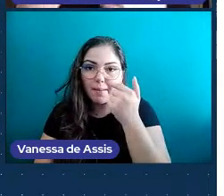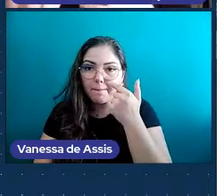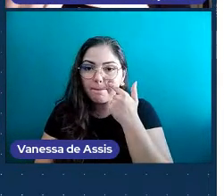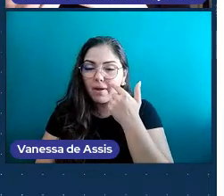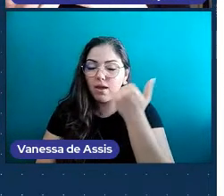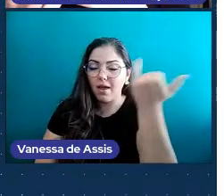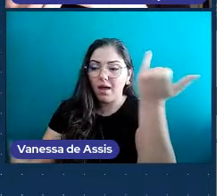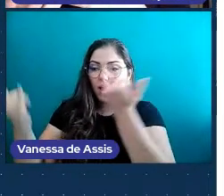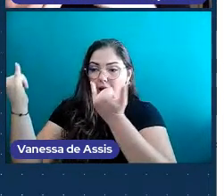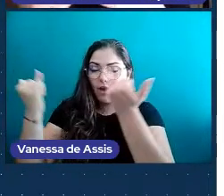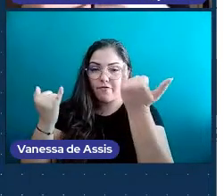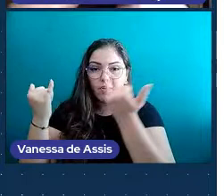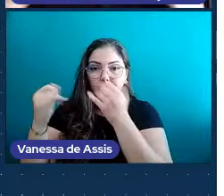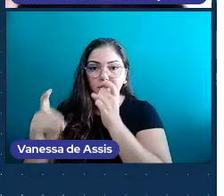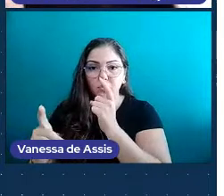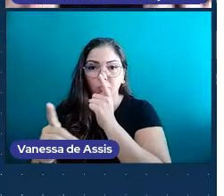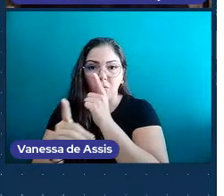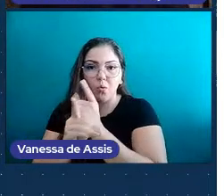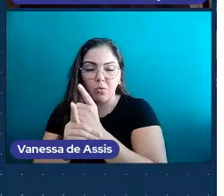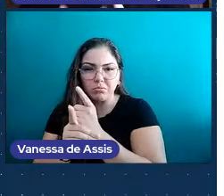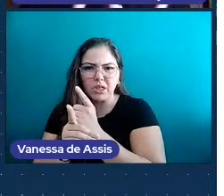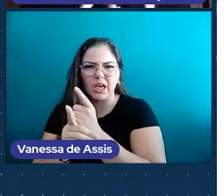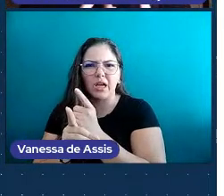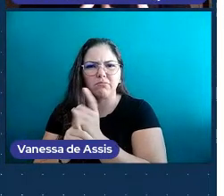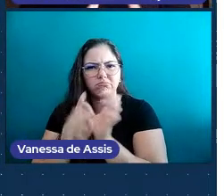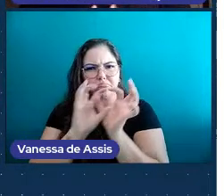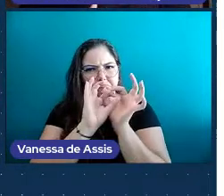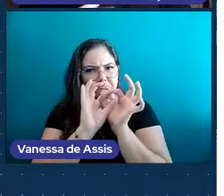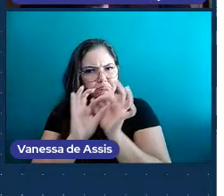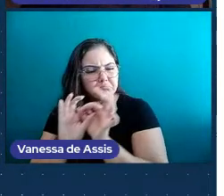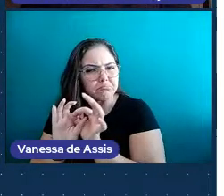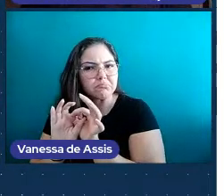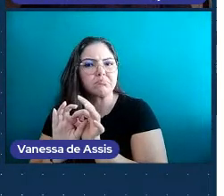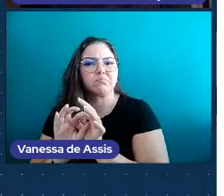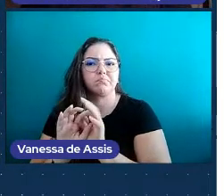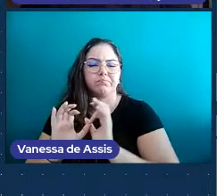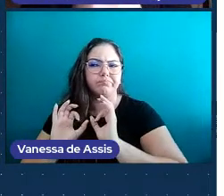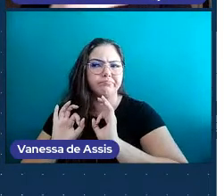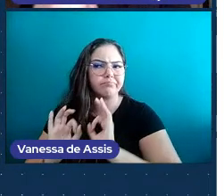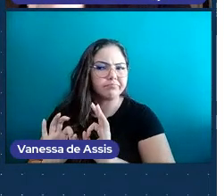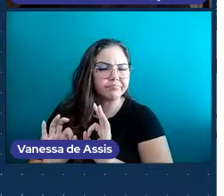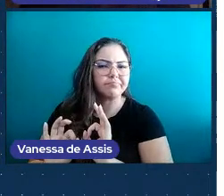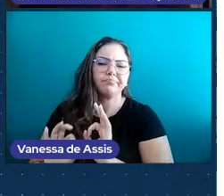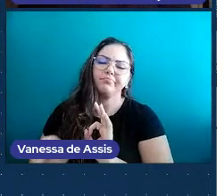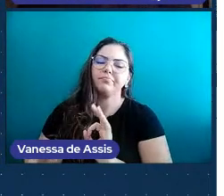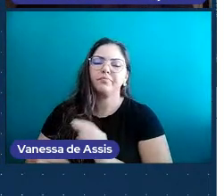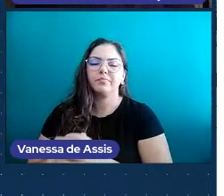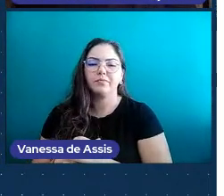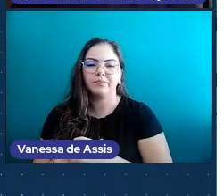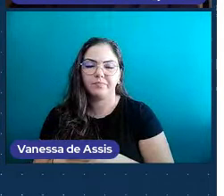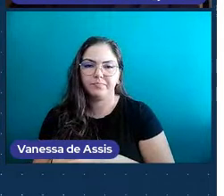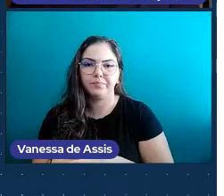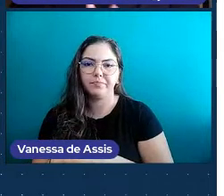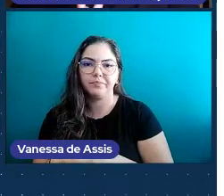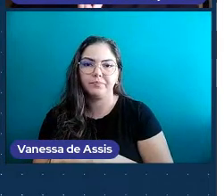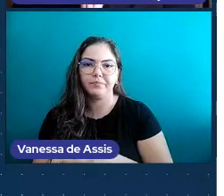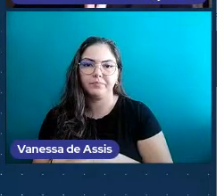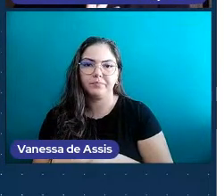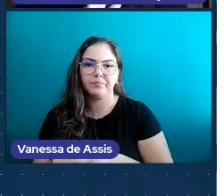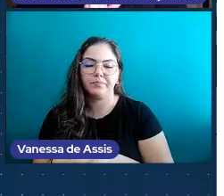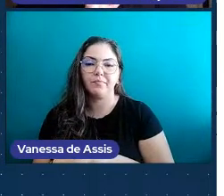quanto ela pode ou não pode conter vieses e como eu vou ter que manejar esses vieses. As próprias agências